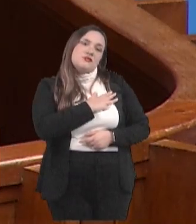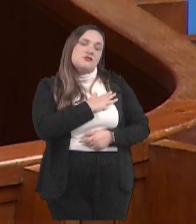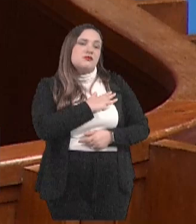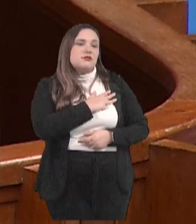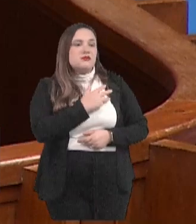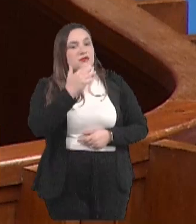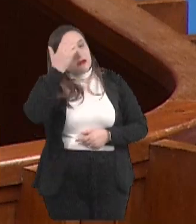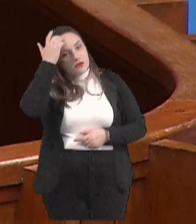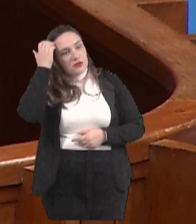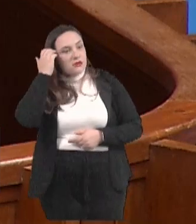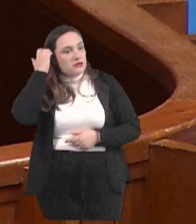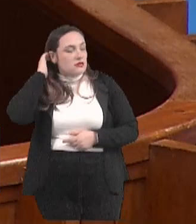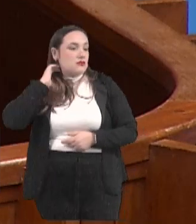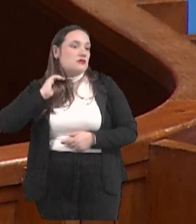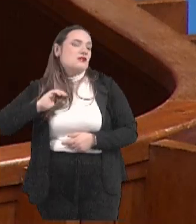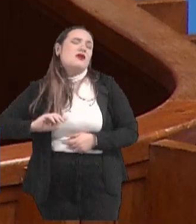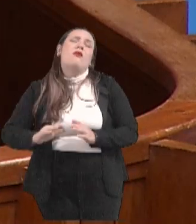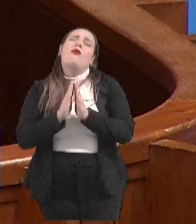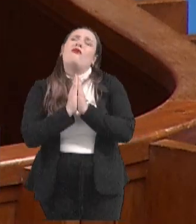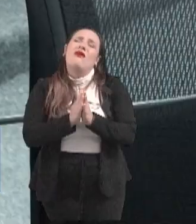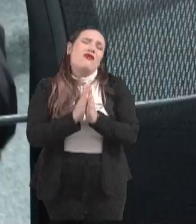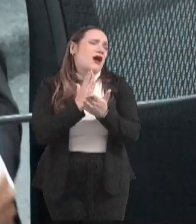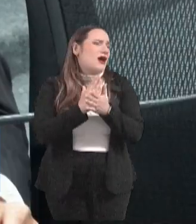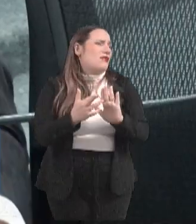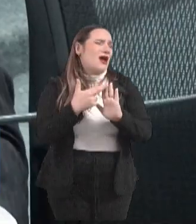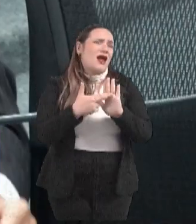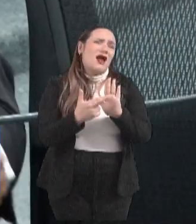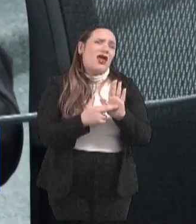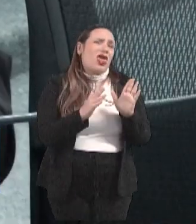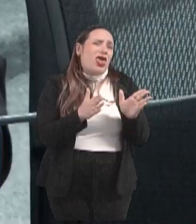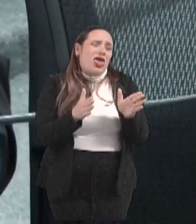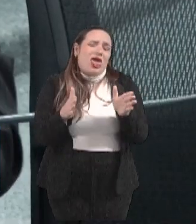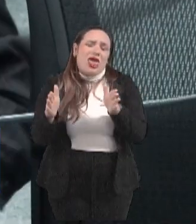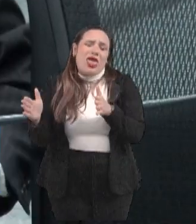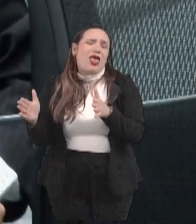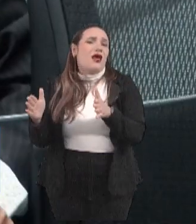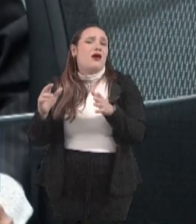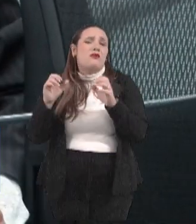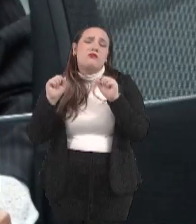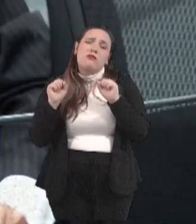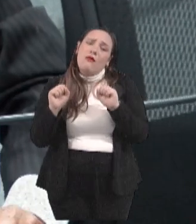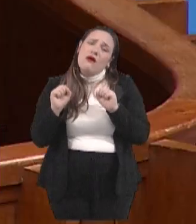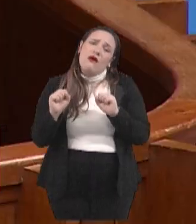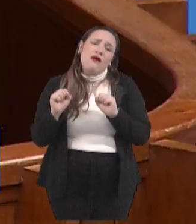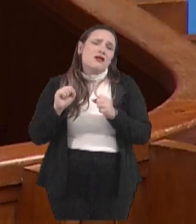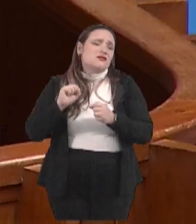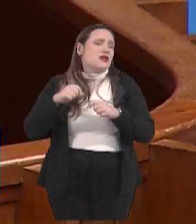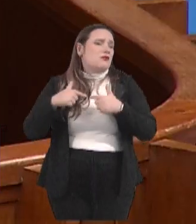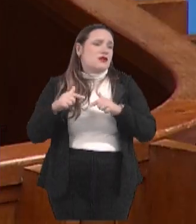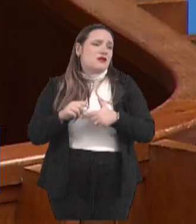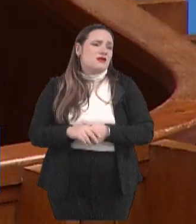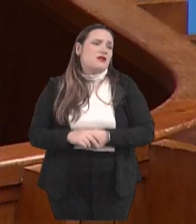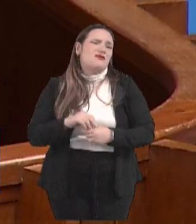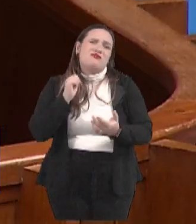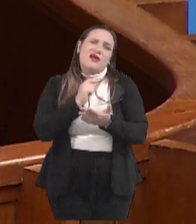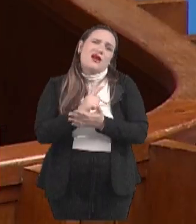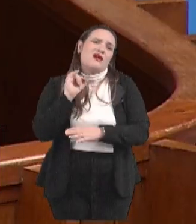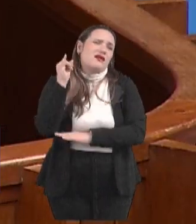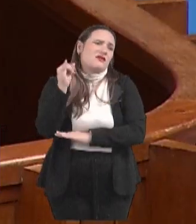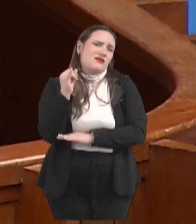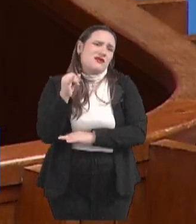presidente. Acabar com essa burocracia, deixa o povo trabalhar. Isso aí. Deixa pagar essa carga